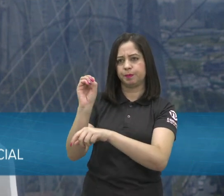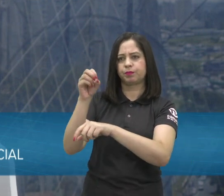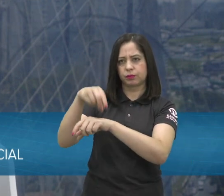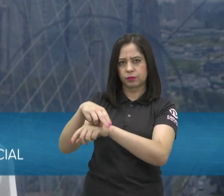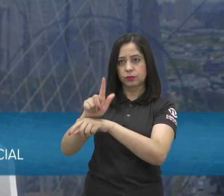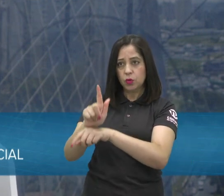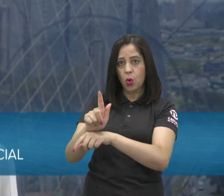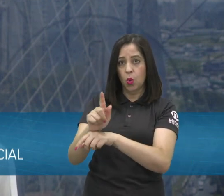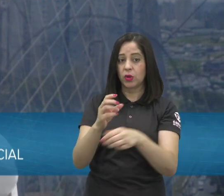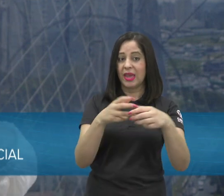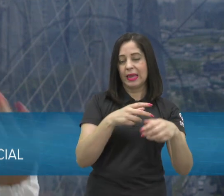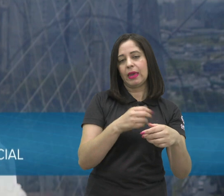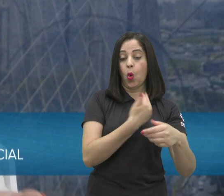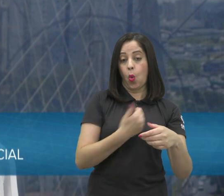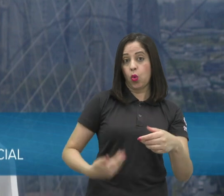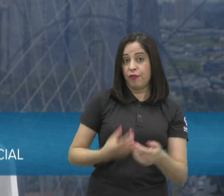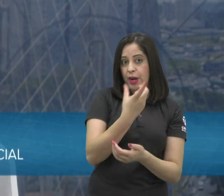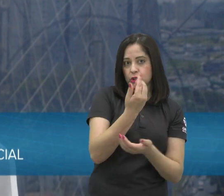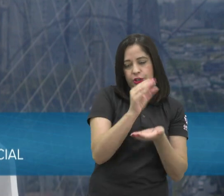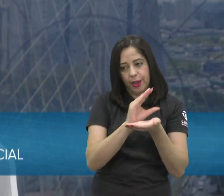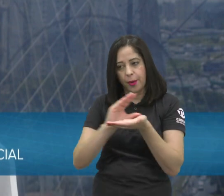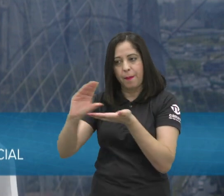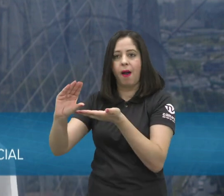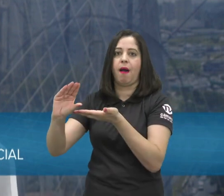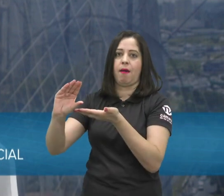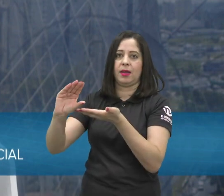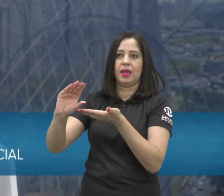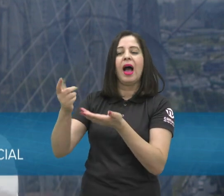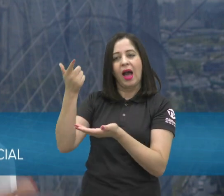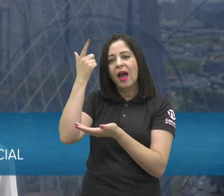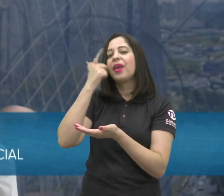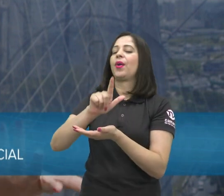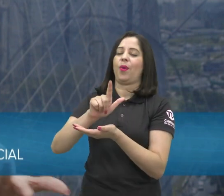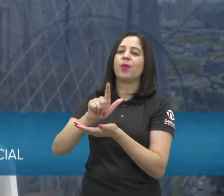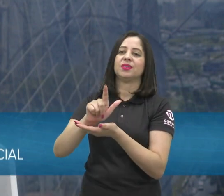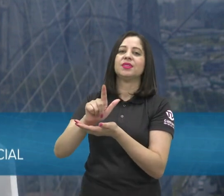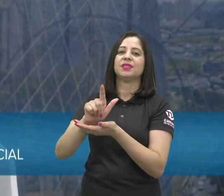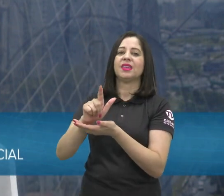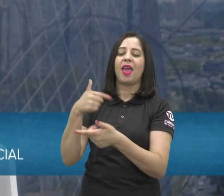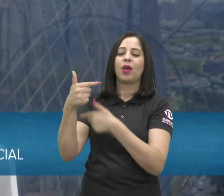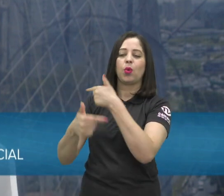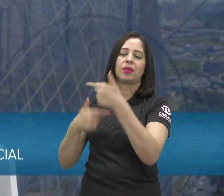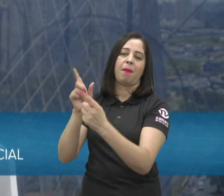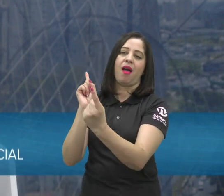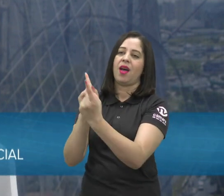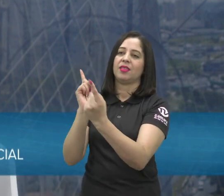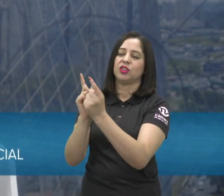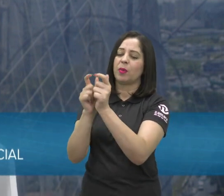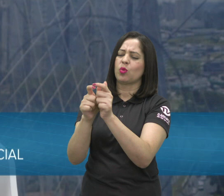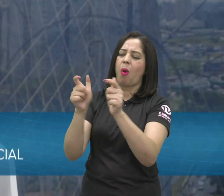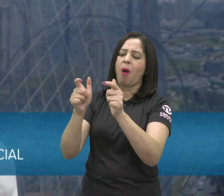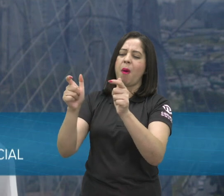verba do município, então a gente consegue fazer essa atuação também e fazer com que esse processo cresça, né, e